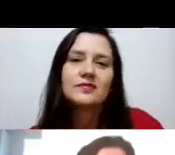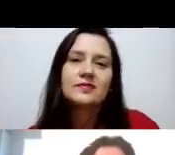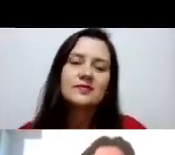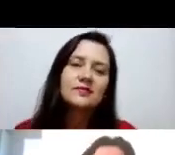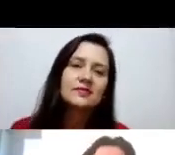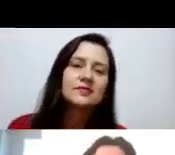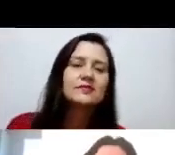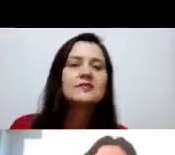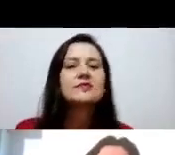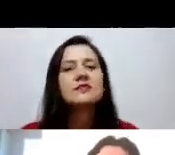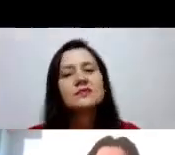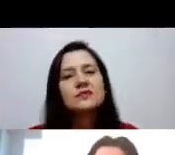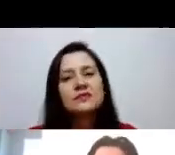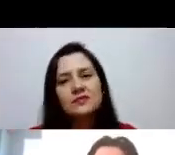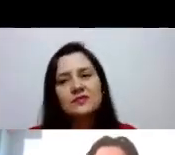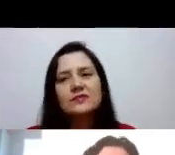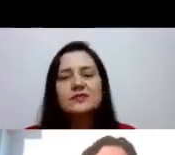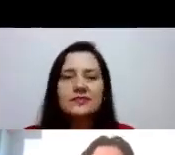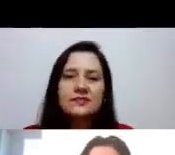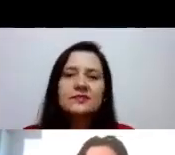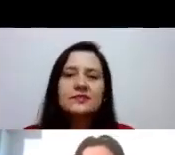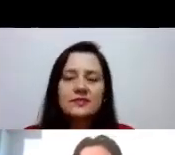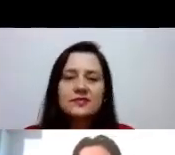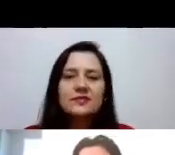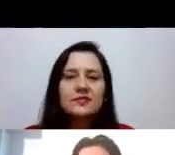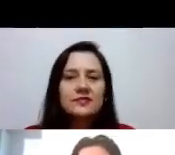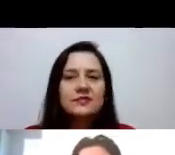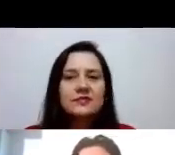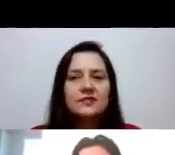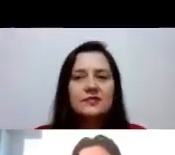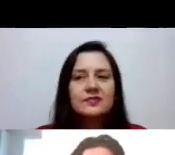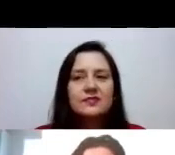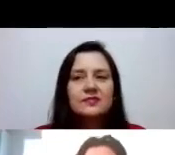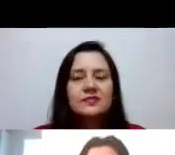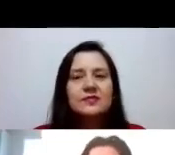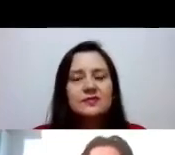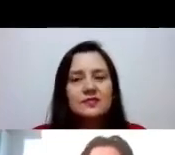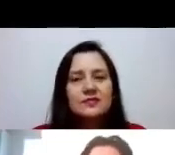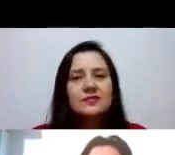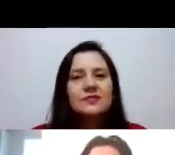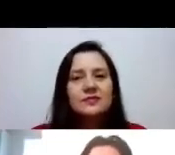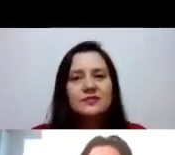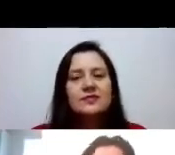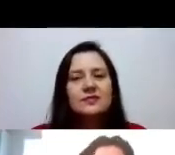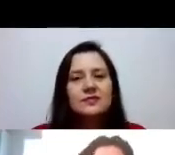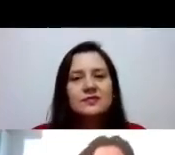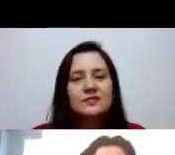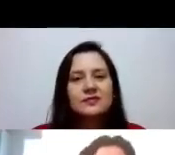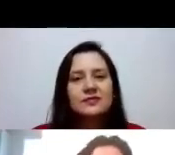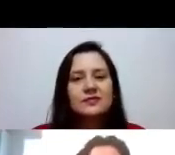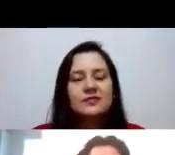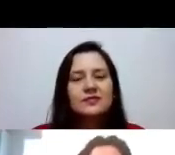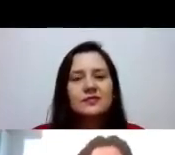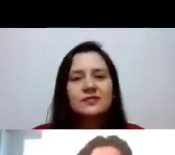serviço realizado. Olha, eu fiz um curso, achei muito bacana, queria indicar para vocês. Olha, eu consegui um